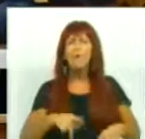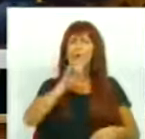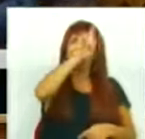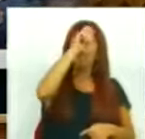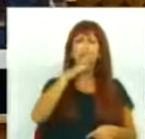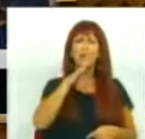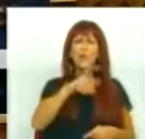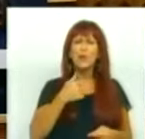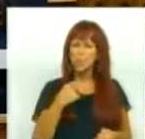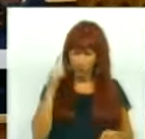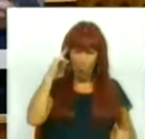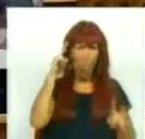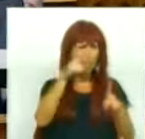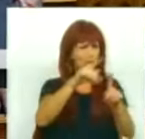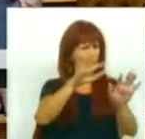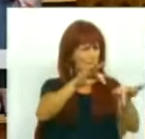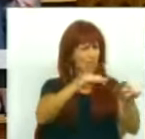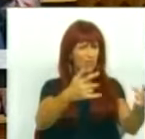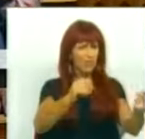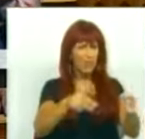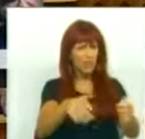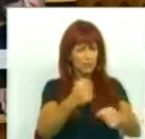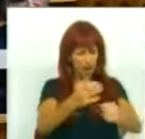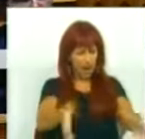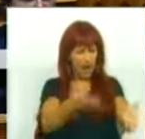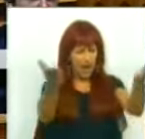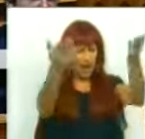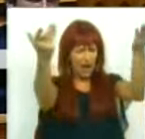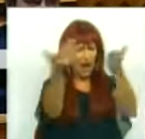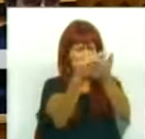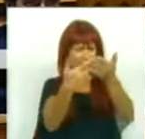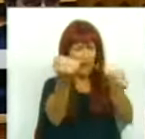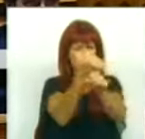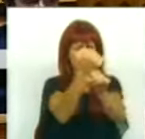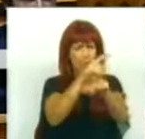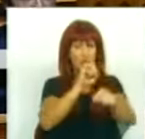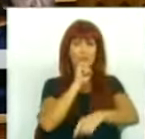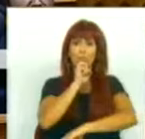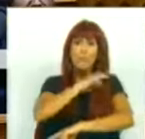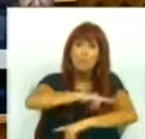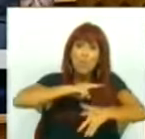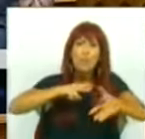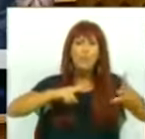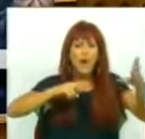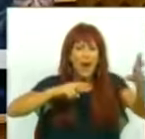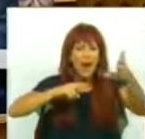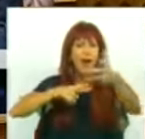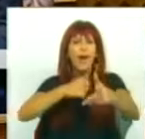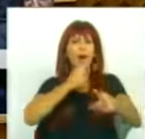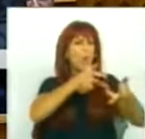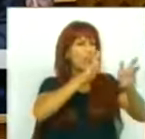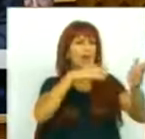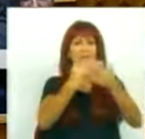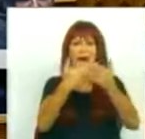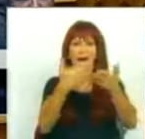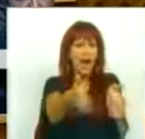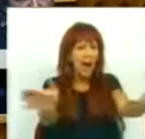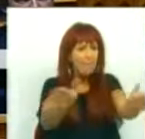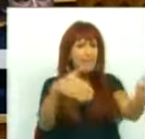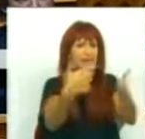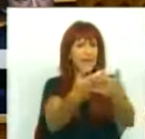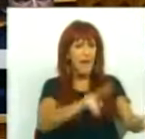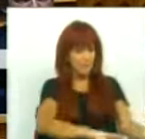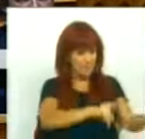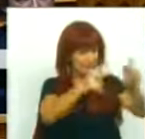que lhe coloco é se ela não é já um sinal também da dinamização do mercado de trabalho e da possibilidade que estas oportunidades abrem